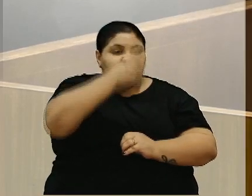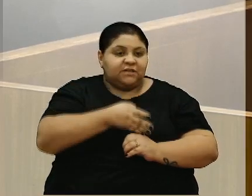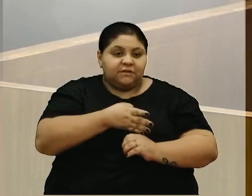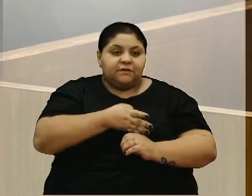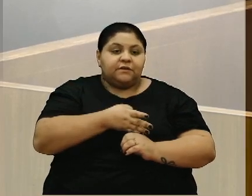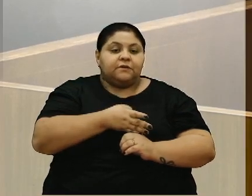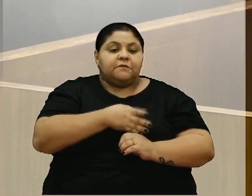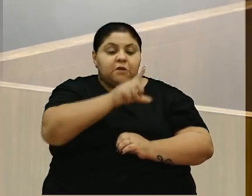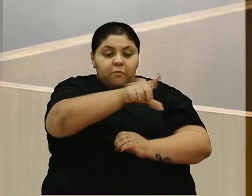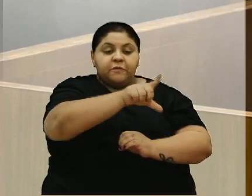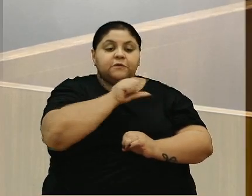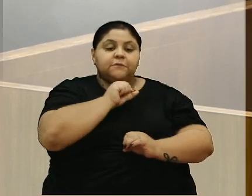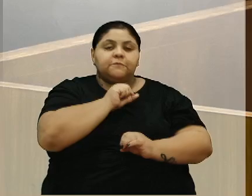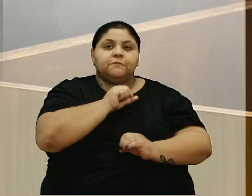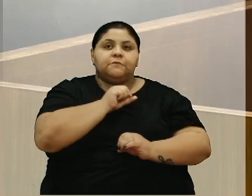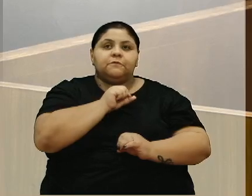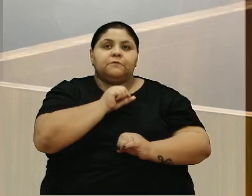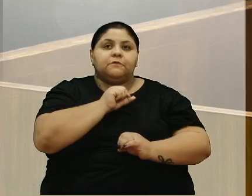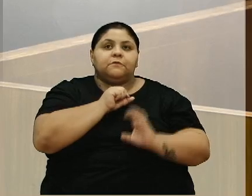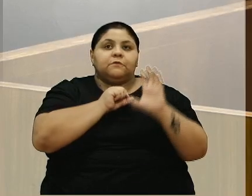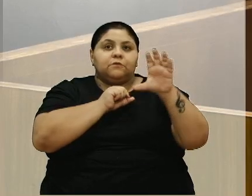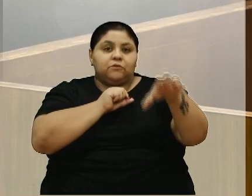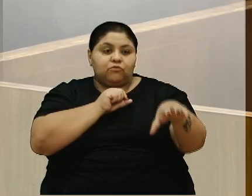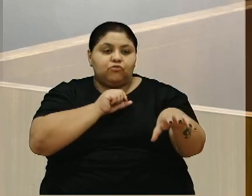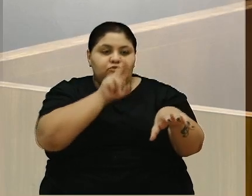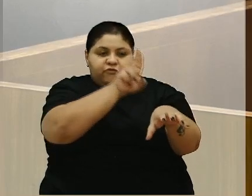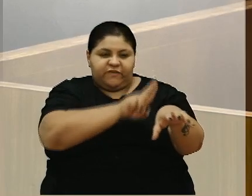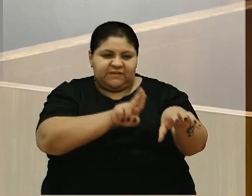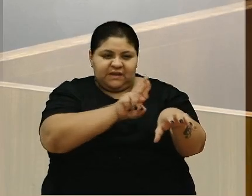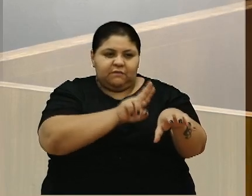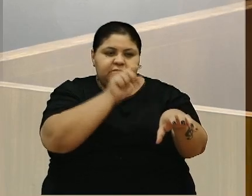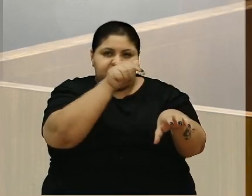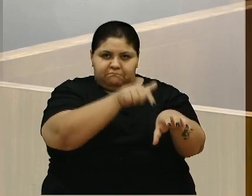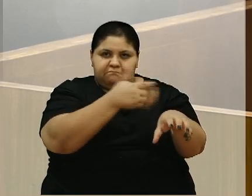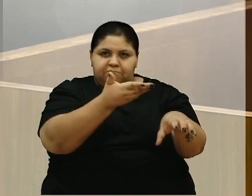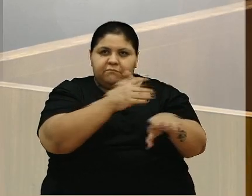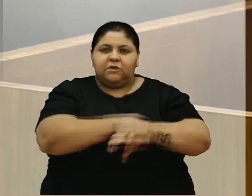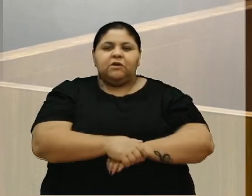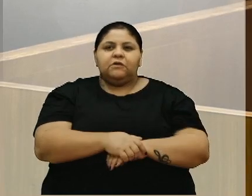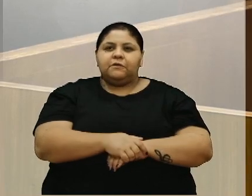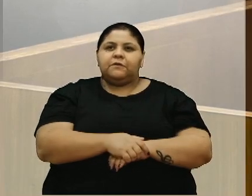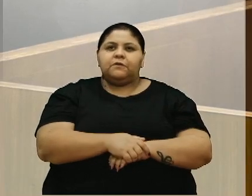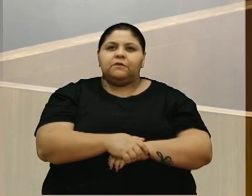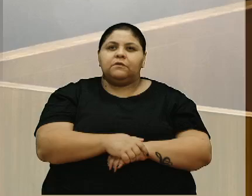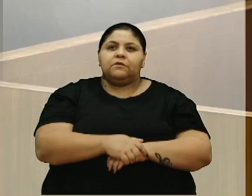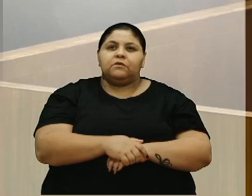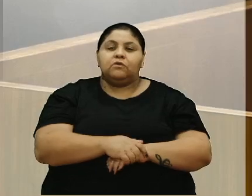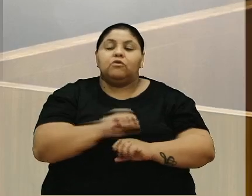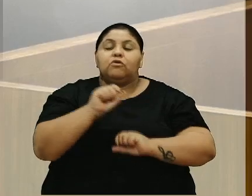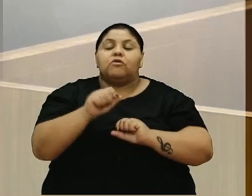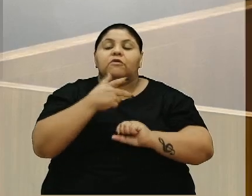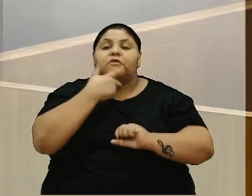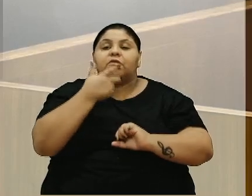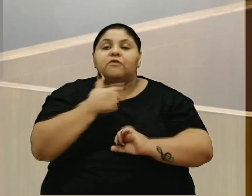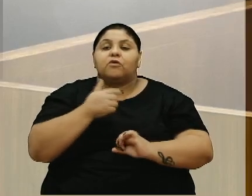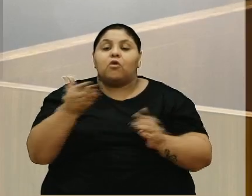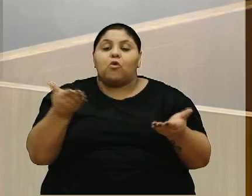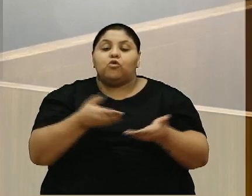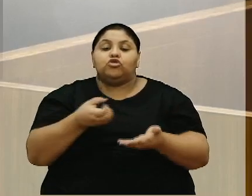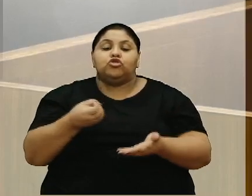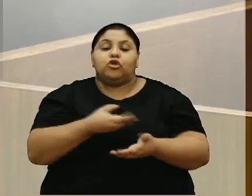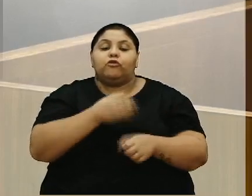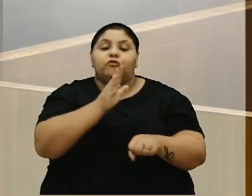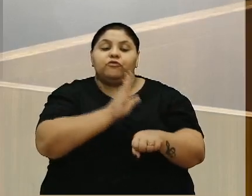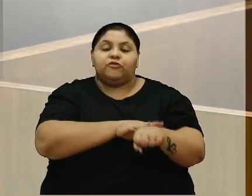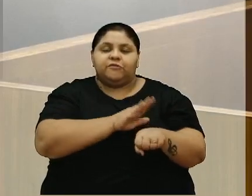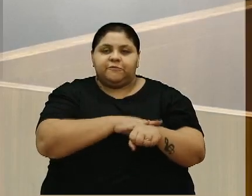é uma alternativa, referindo-se ao núcleo universitário daquele município. Bom, o que eu quero dizer isso? Hoje são novos tempos.